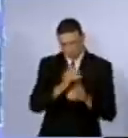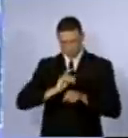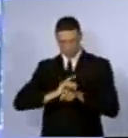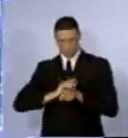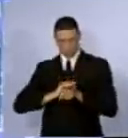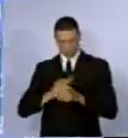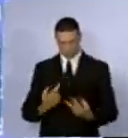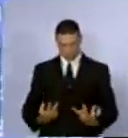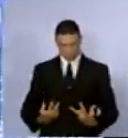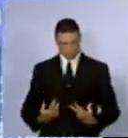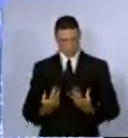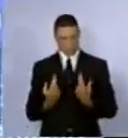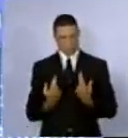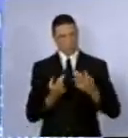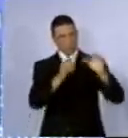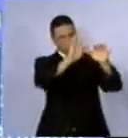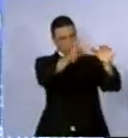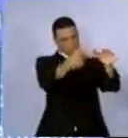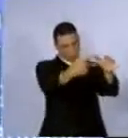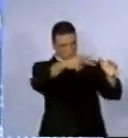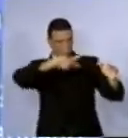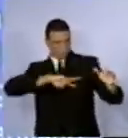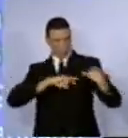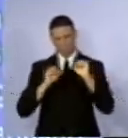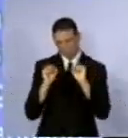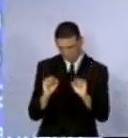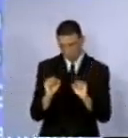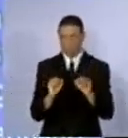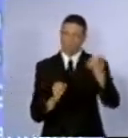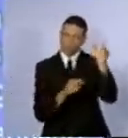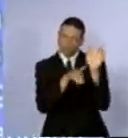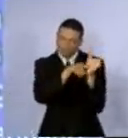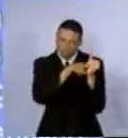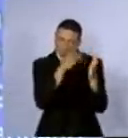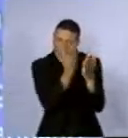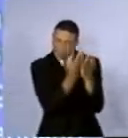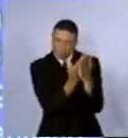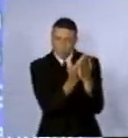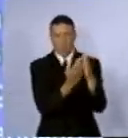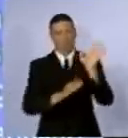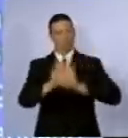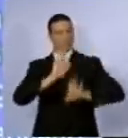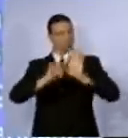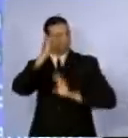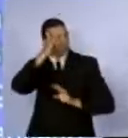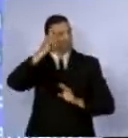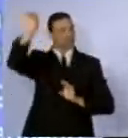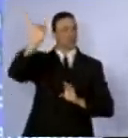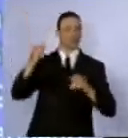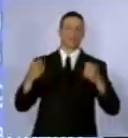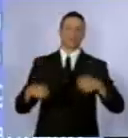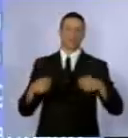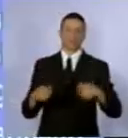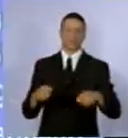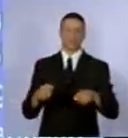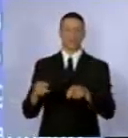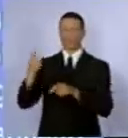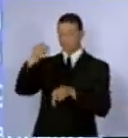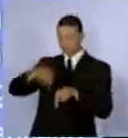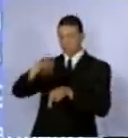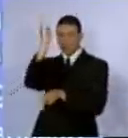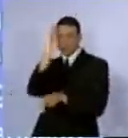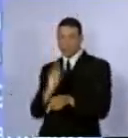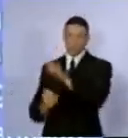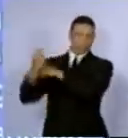Aqui também eu gostaria de lembrar-lhes sobre o princípio da precaução, que foi, na verdade, lançada aqui mesmo no Brasil,